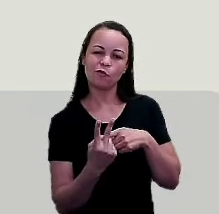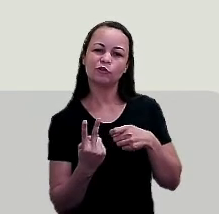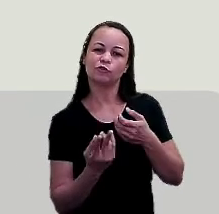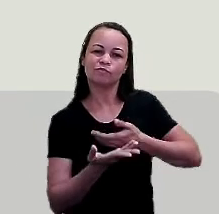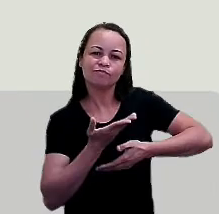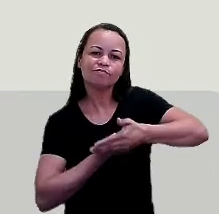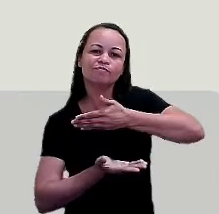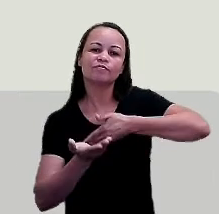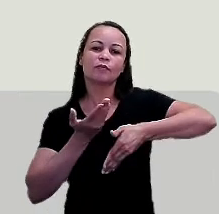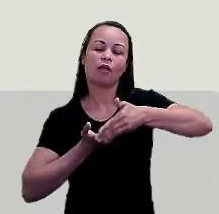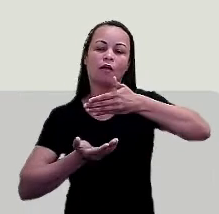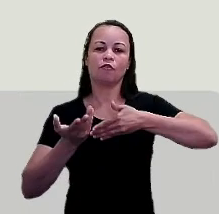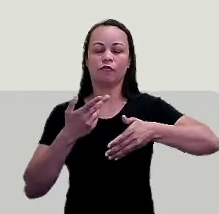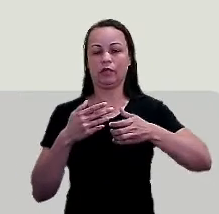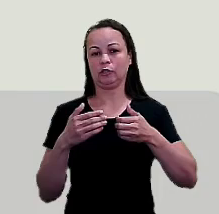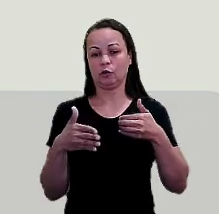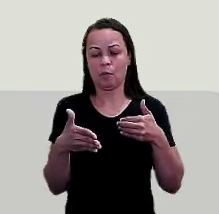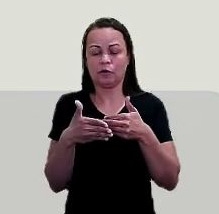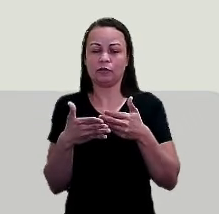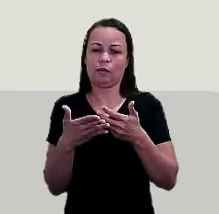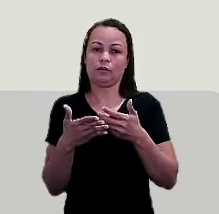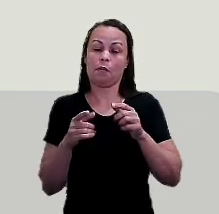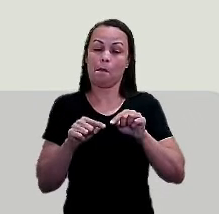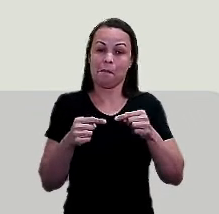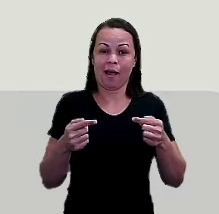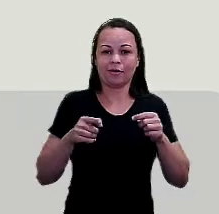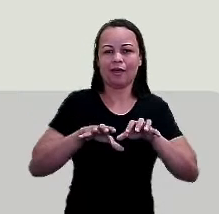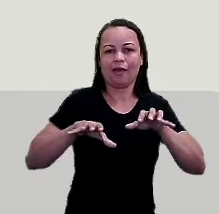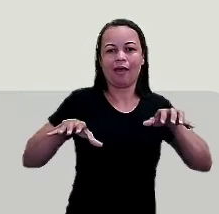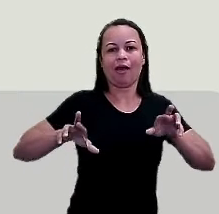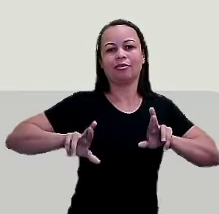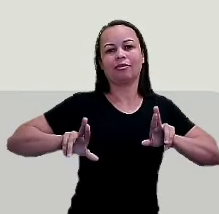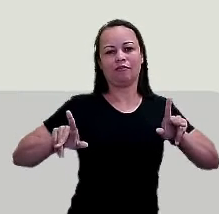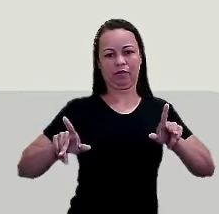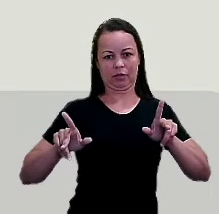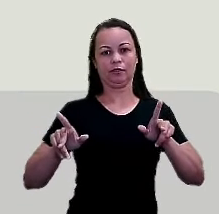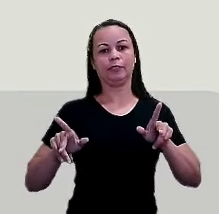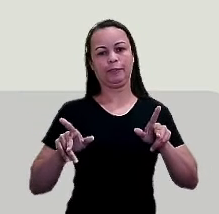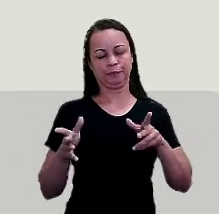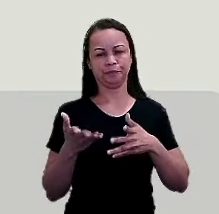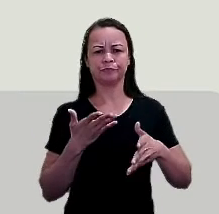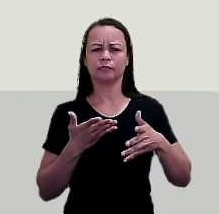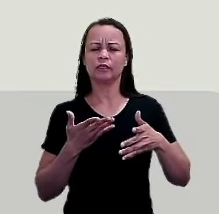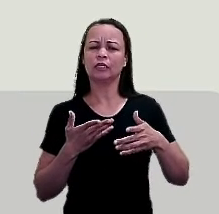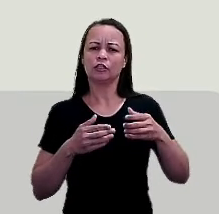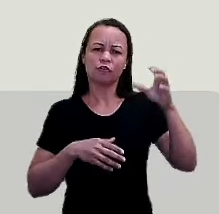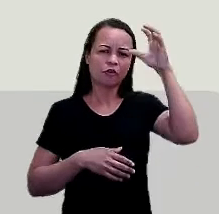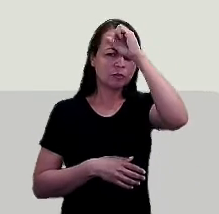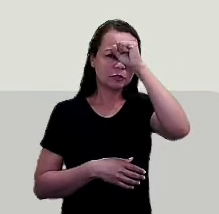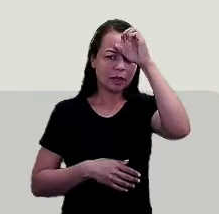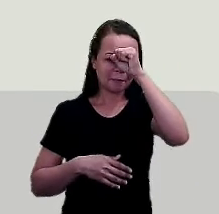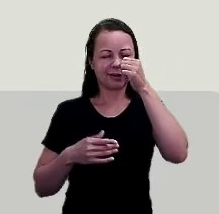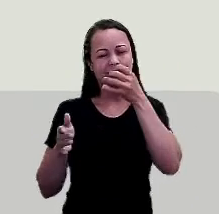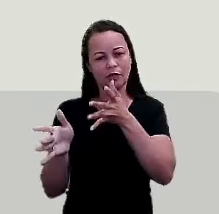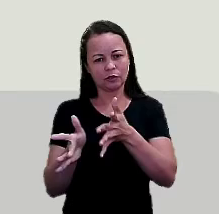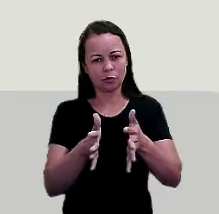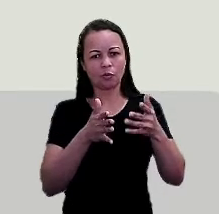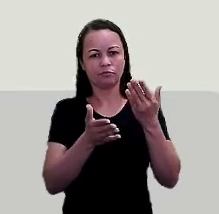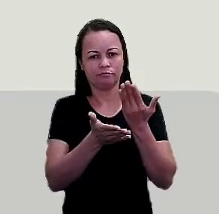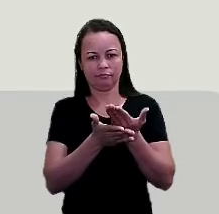numa proximidade, porém com diferenças. E vamos compreender isso ao entorno, da nossa